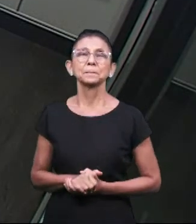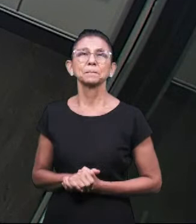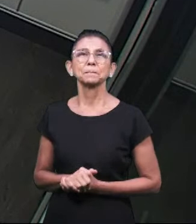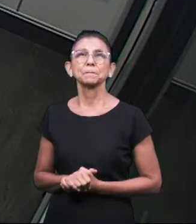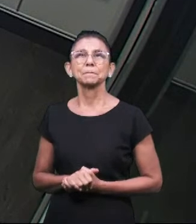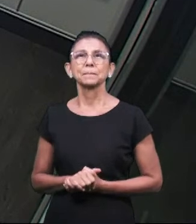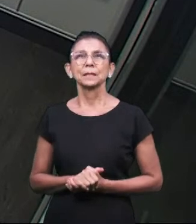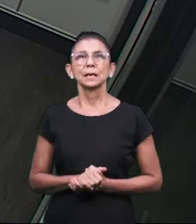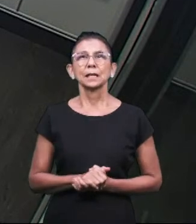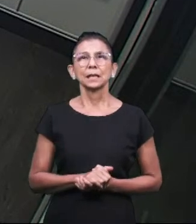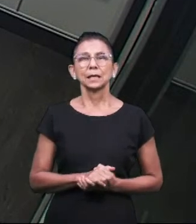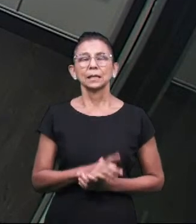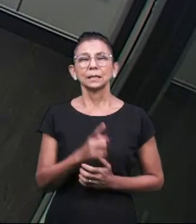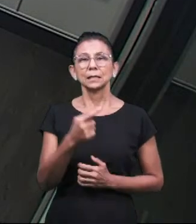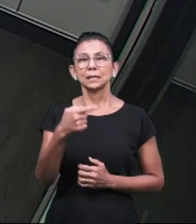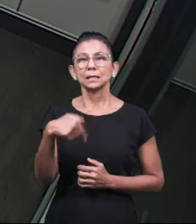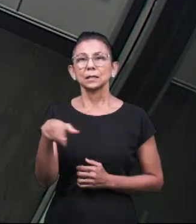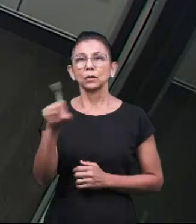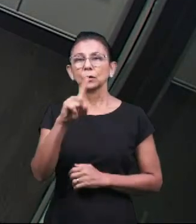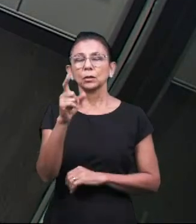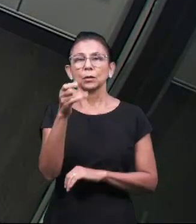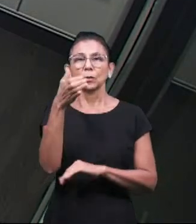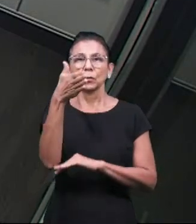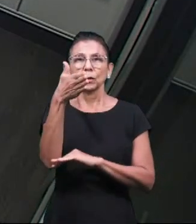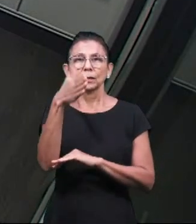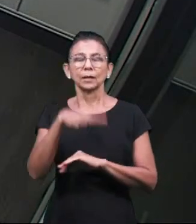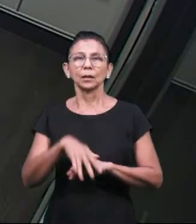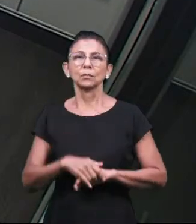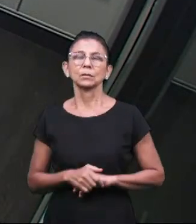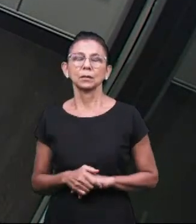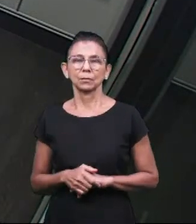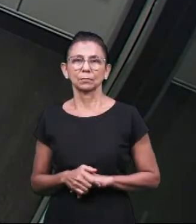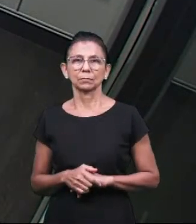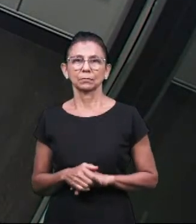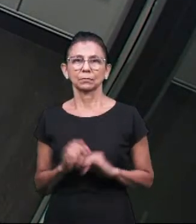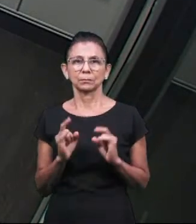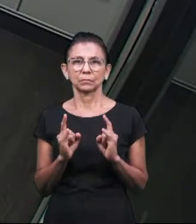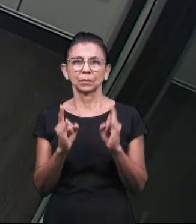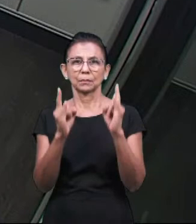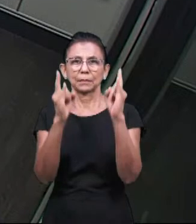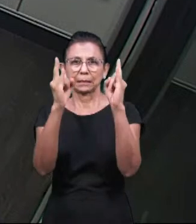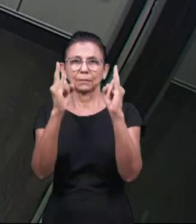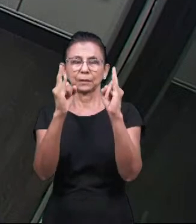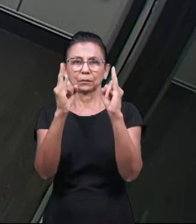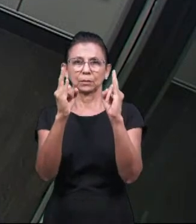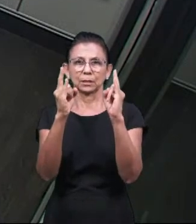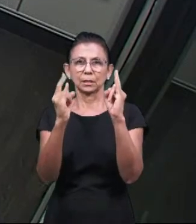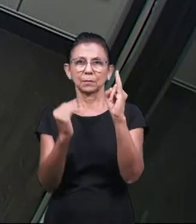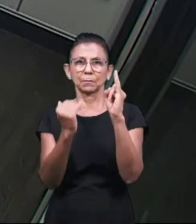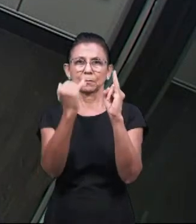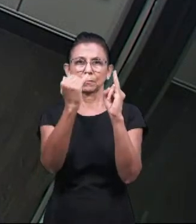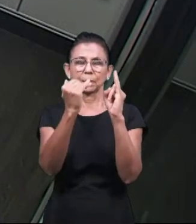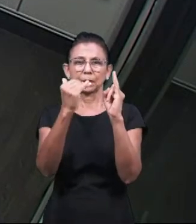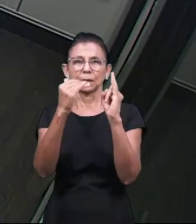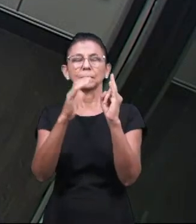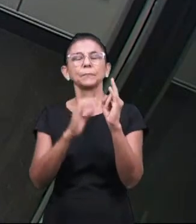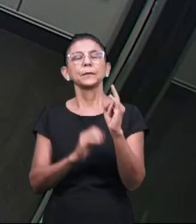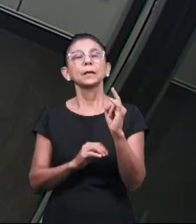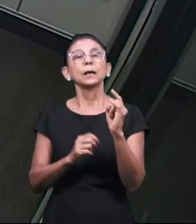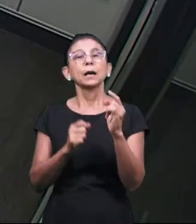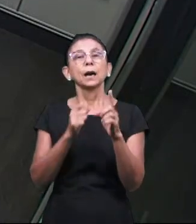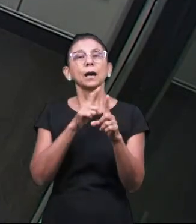iam pro hotel. Eles alugavam um apartamentozinho, baratinho e tal. Eles ficavam no